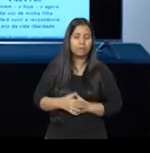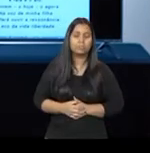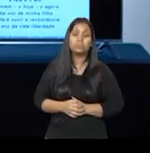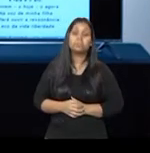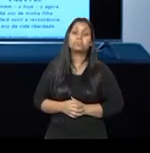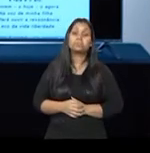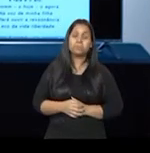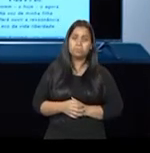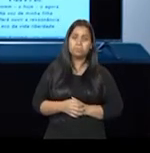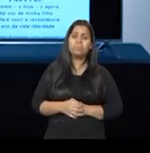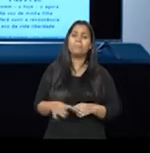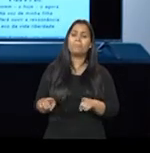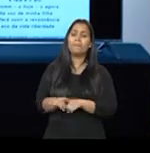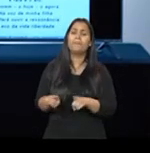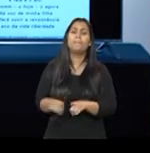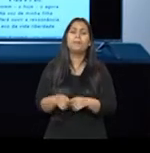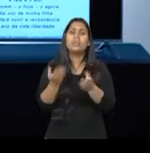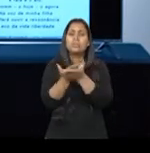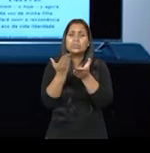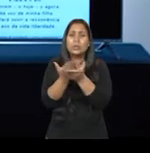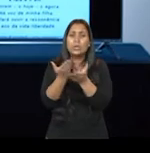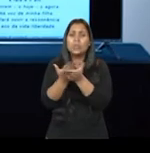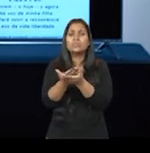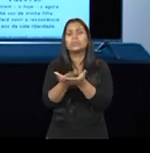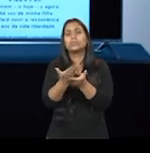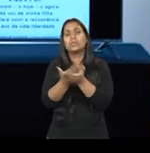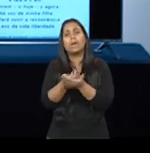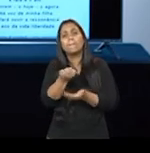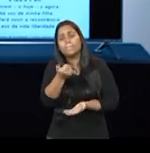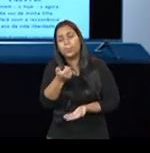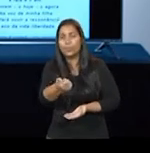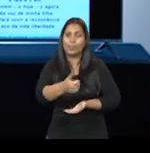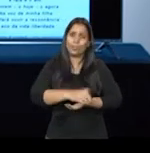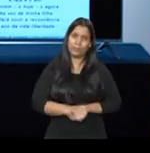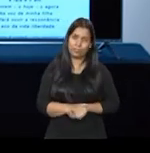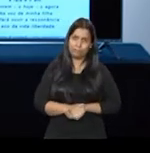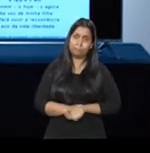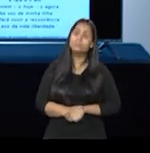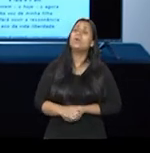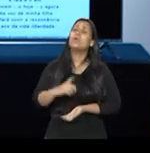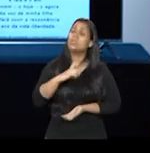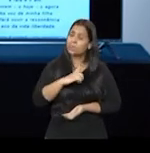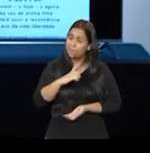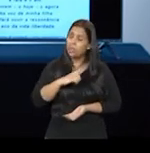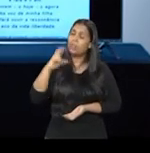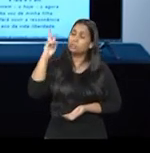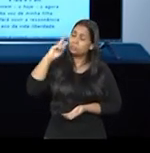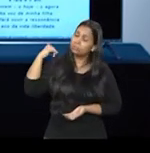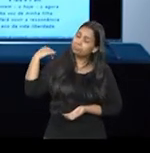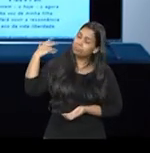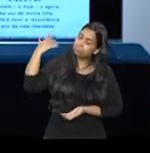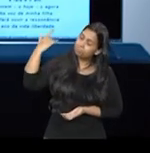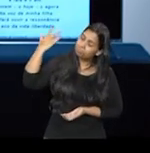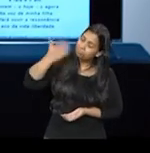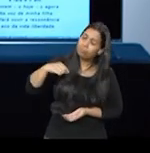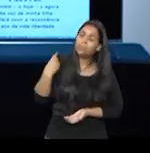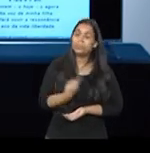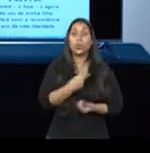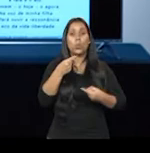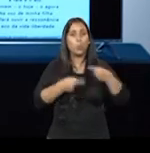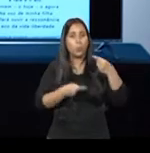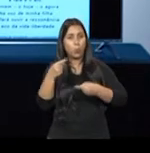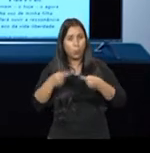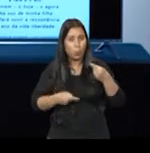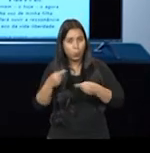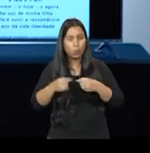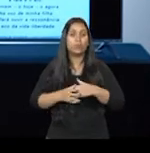assassinatos, menores índices de escolaridade, de faculdades, de profissão. Então há um histórico, pessoal, que a gente precisa discutir e